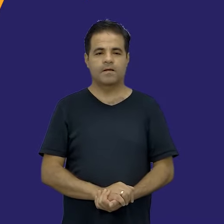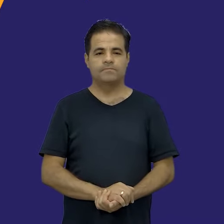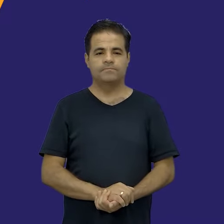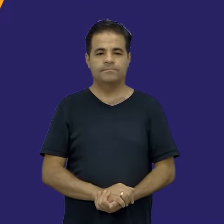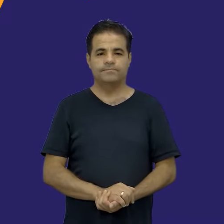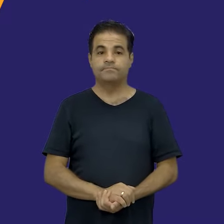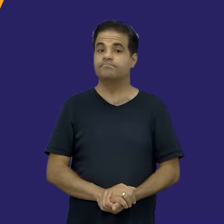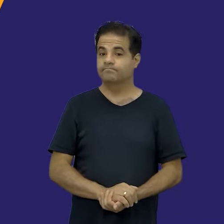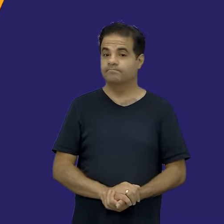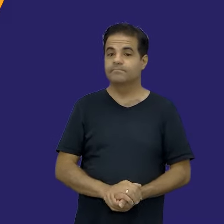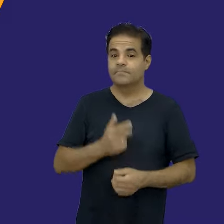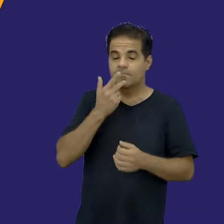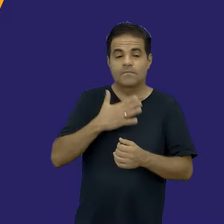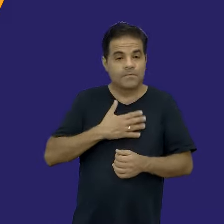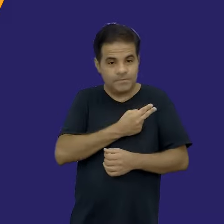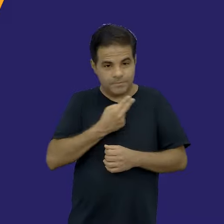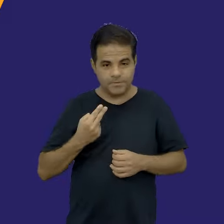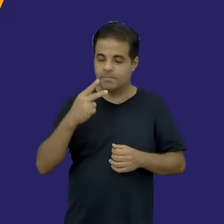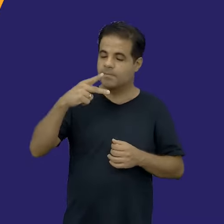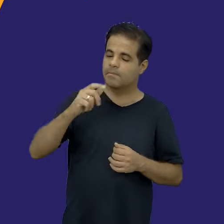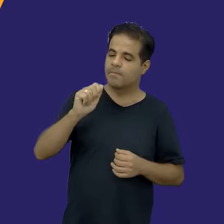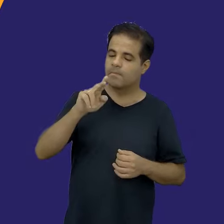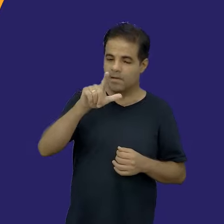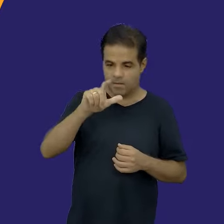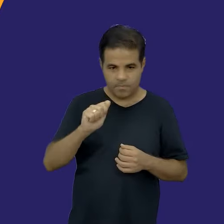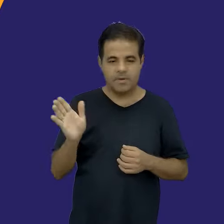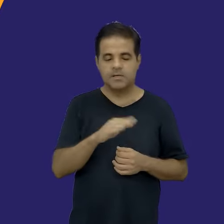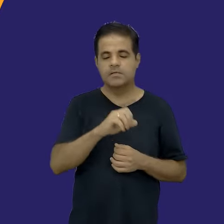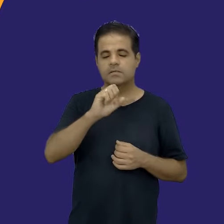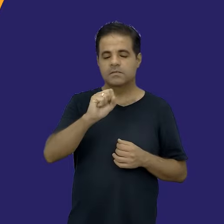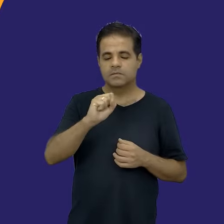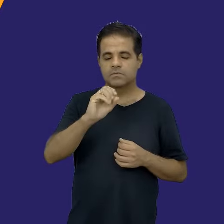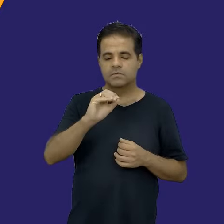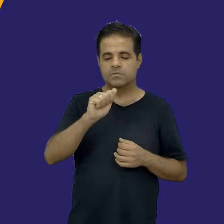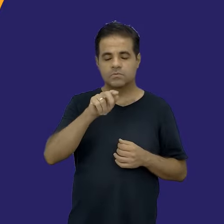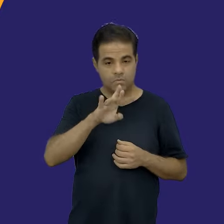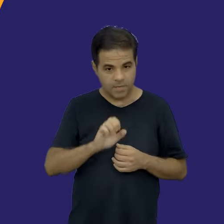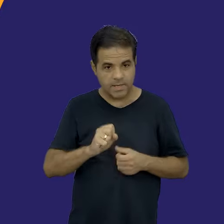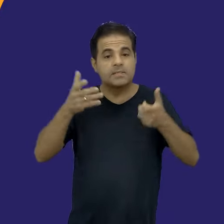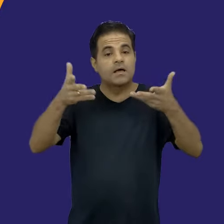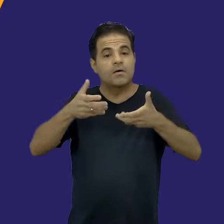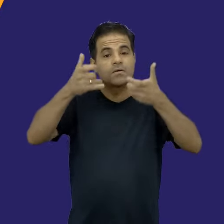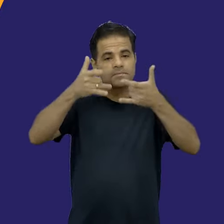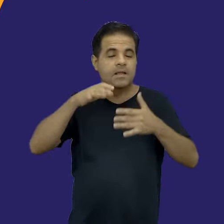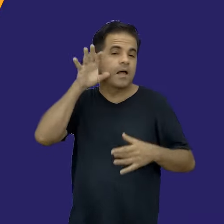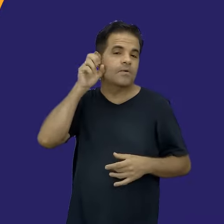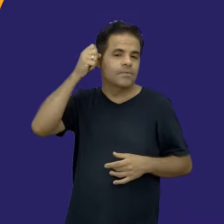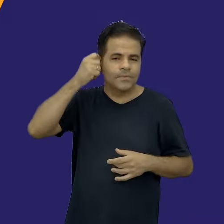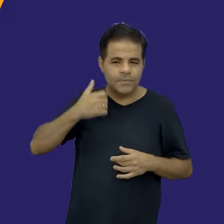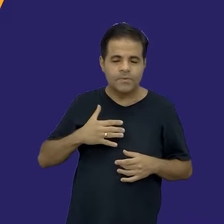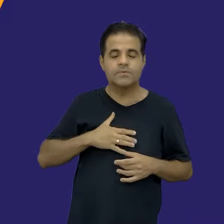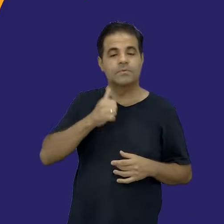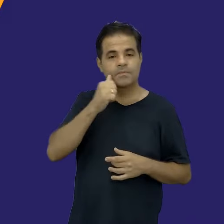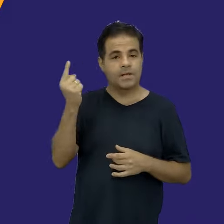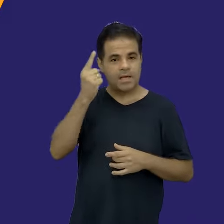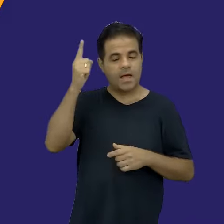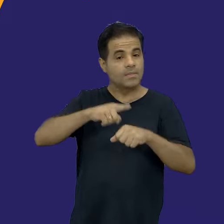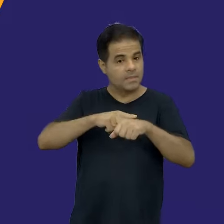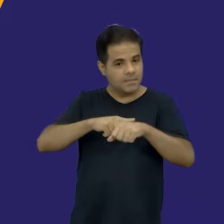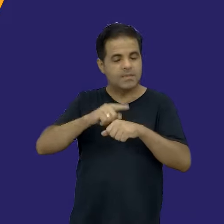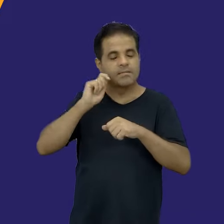Bom, como eu já disse, eu me chamo Paula Soares, Vou fazer a minha autodescrição. Eu sou uma mulher alta,